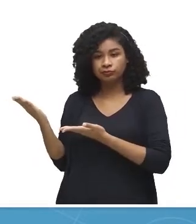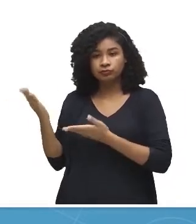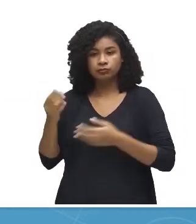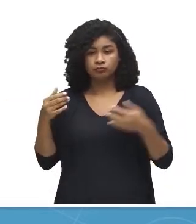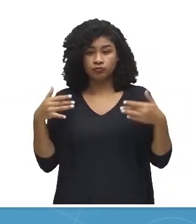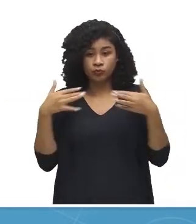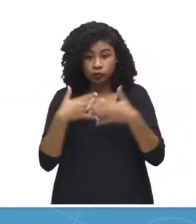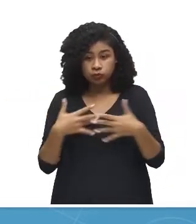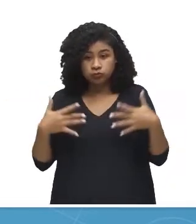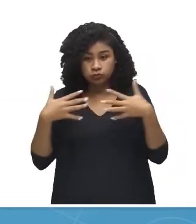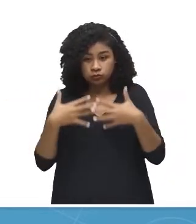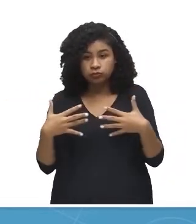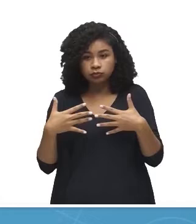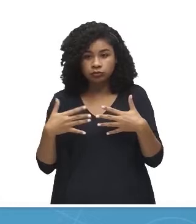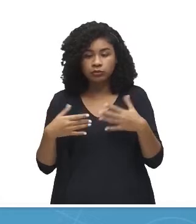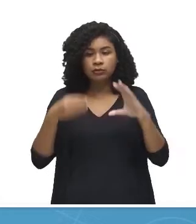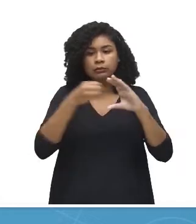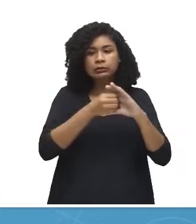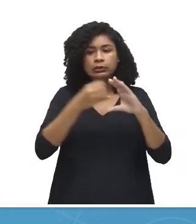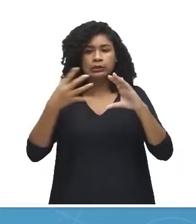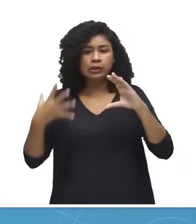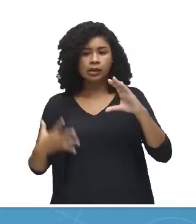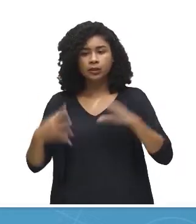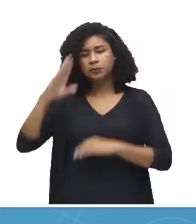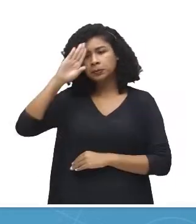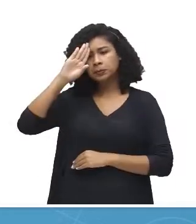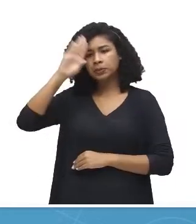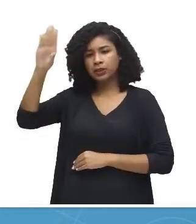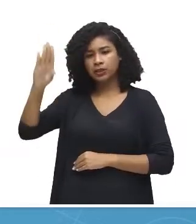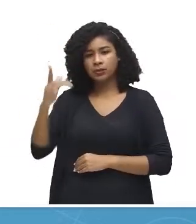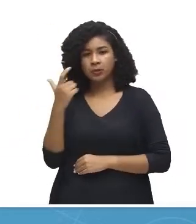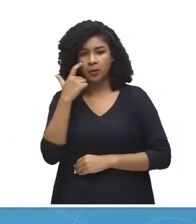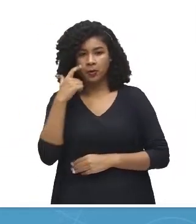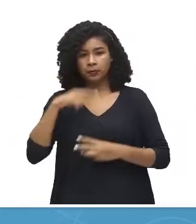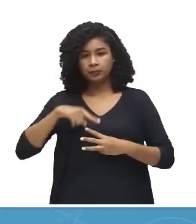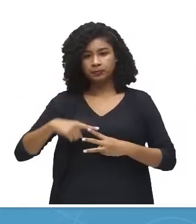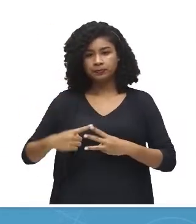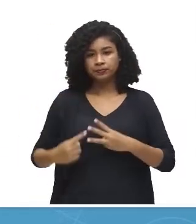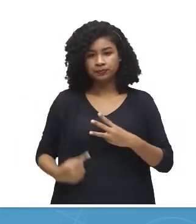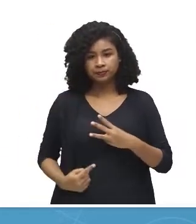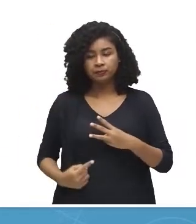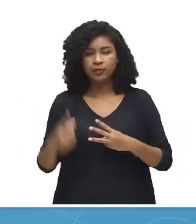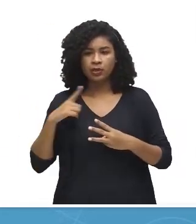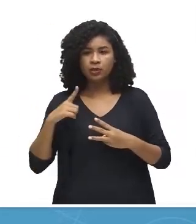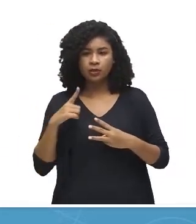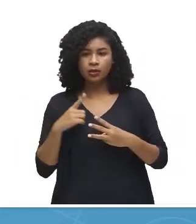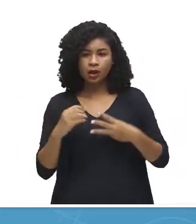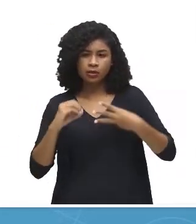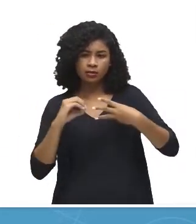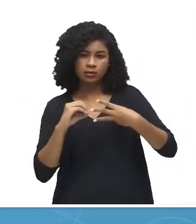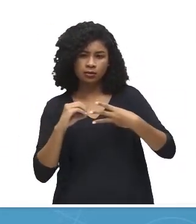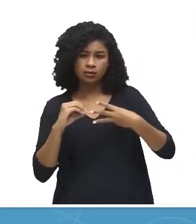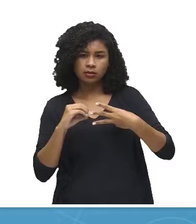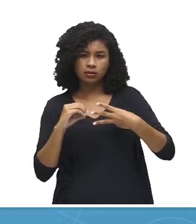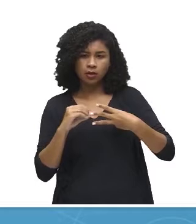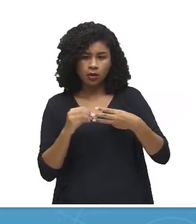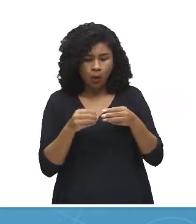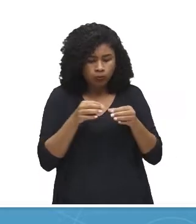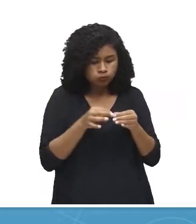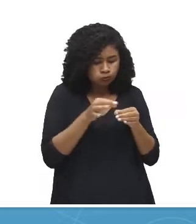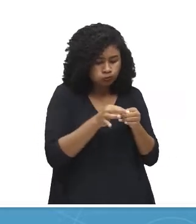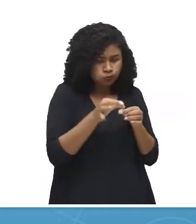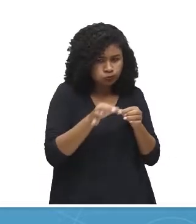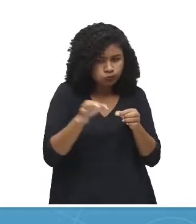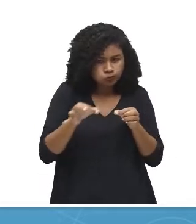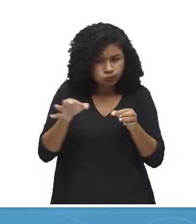epitelial. A principal característica deles é que as células são muito próximas, né, com pouco material extracelular